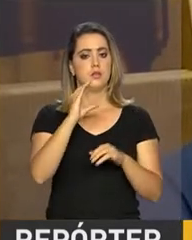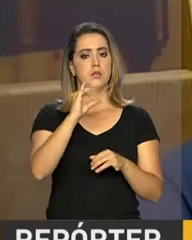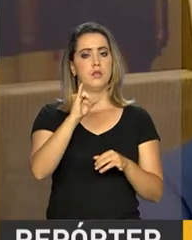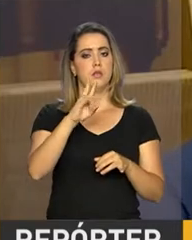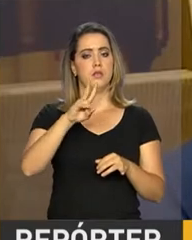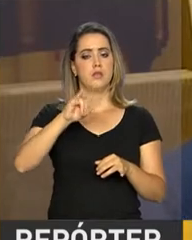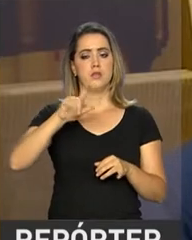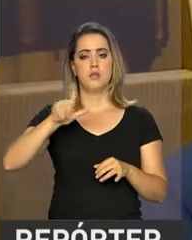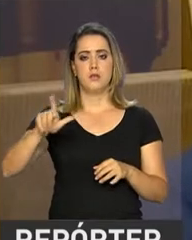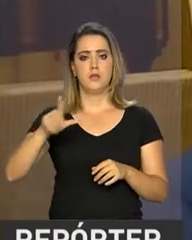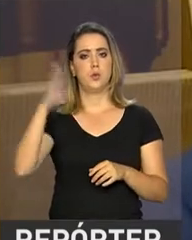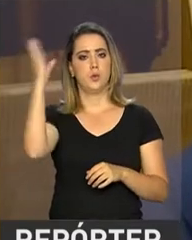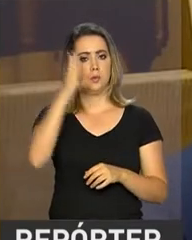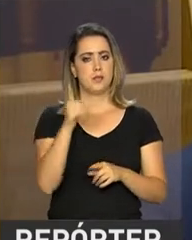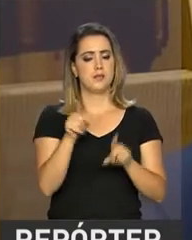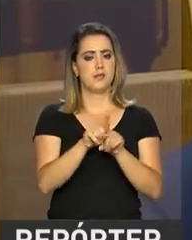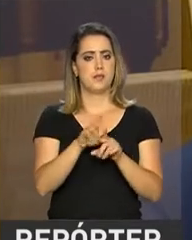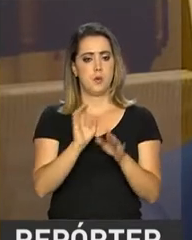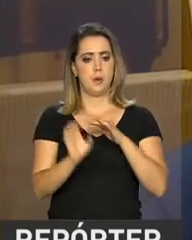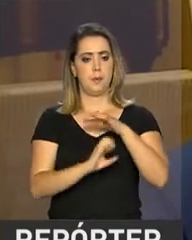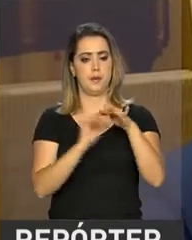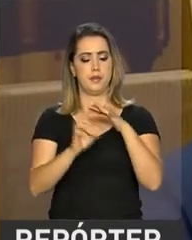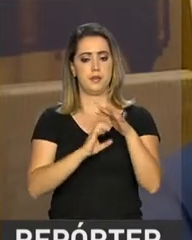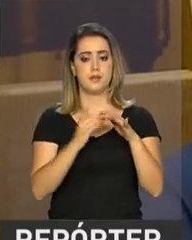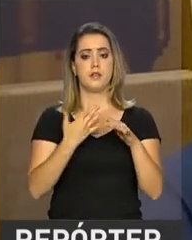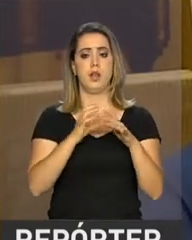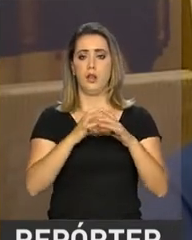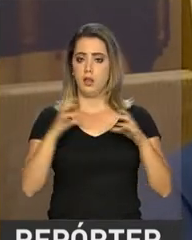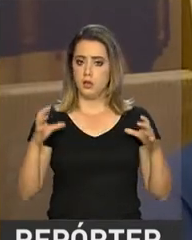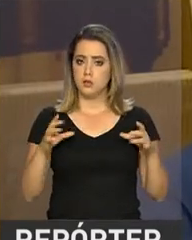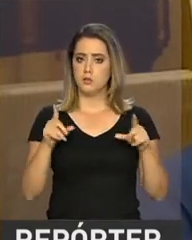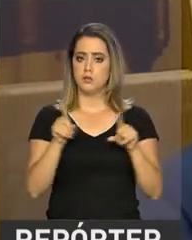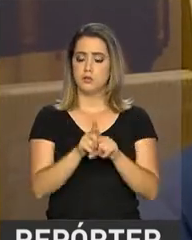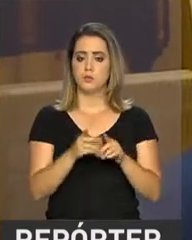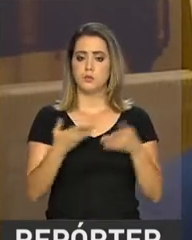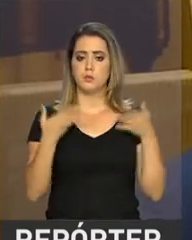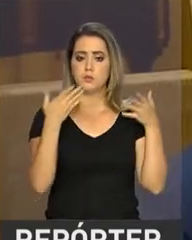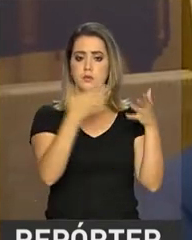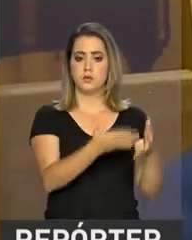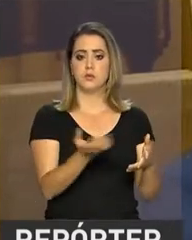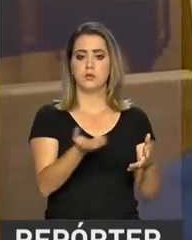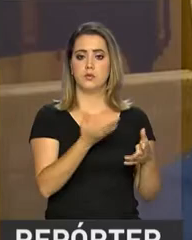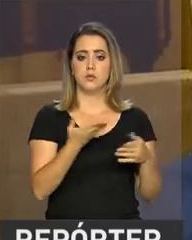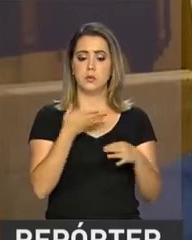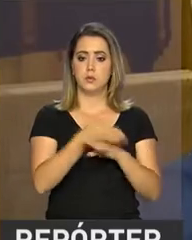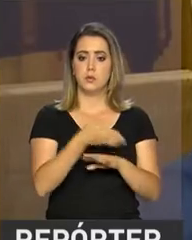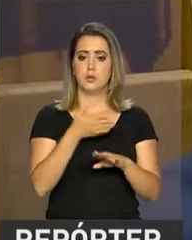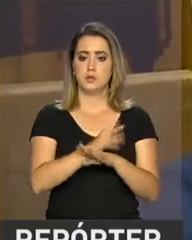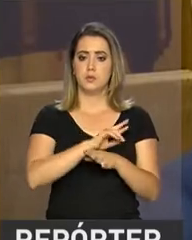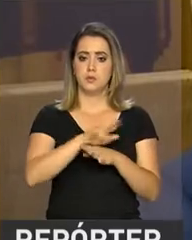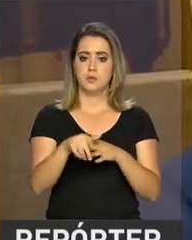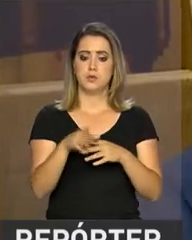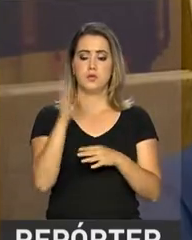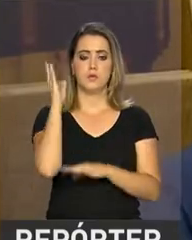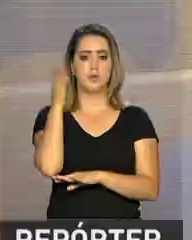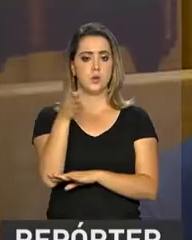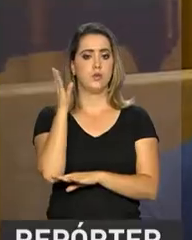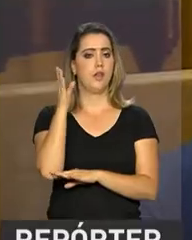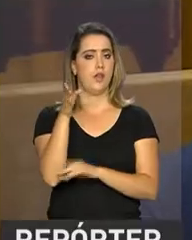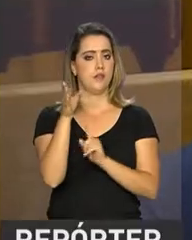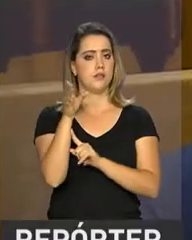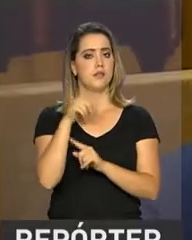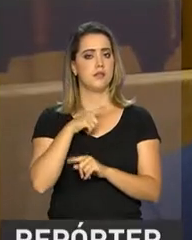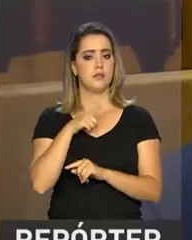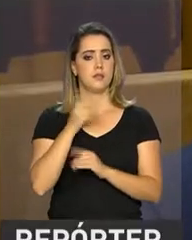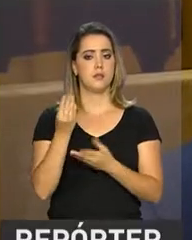Brasil, é uma das maiores empresas de aviação civil brasileira. Essa empresa também participa em vários hotéis no Brasil. Eles